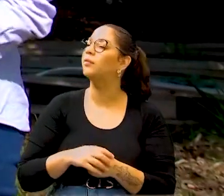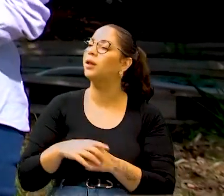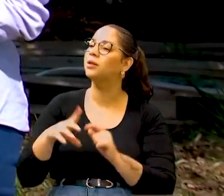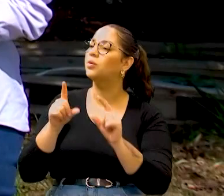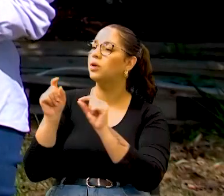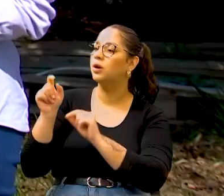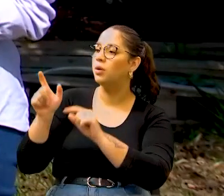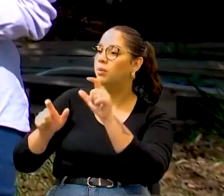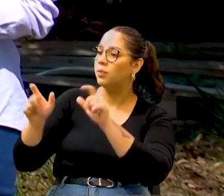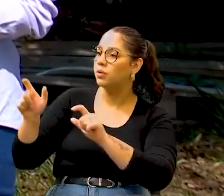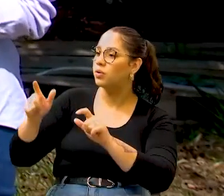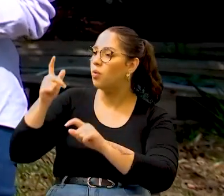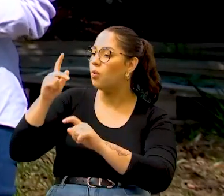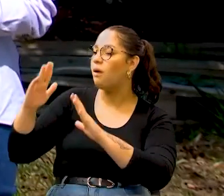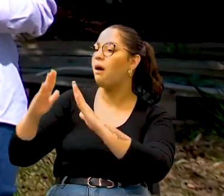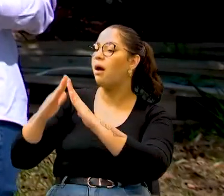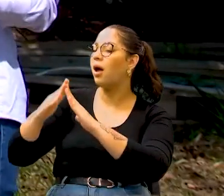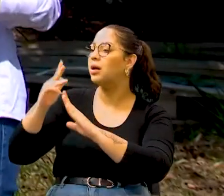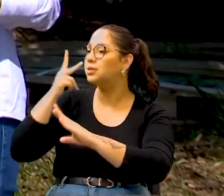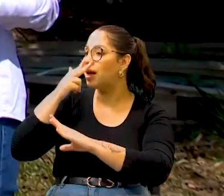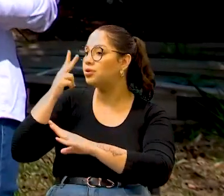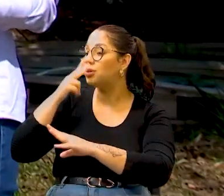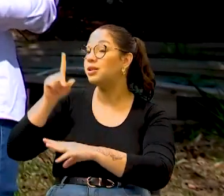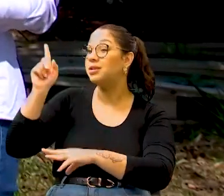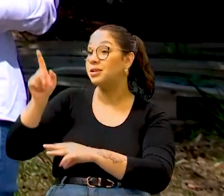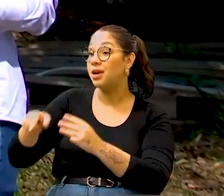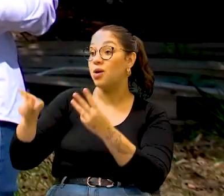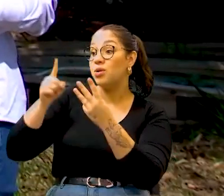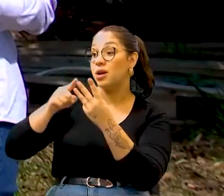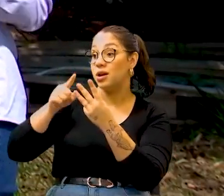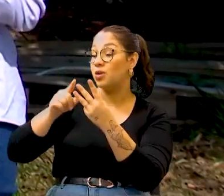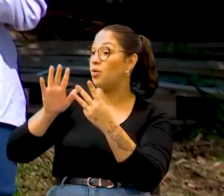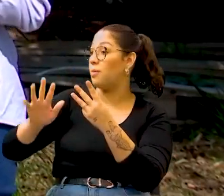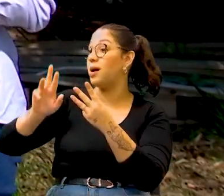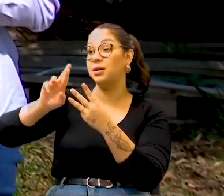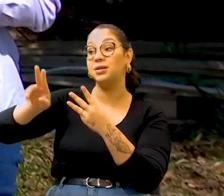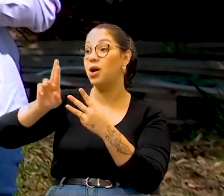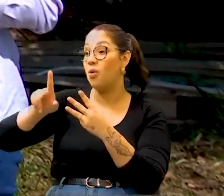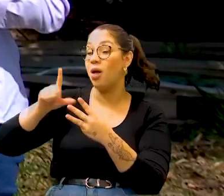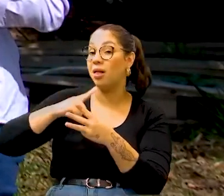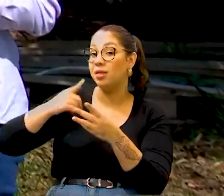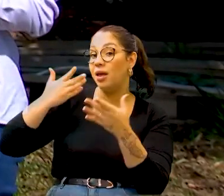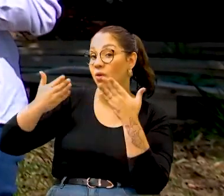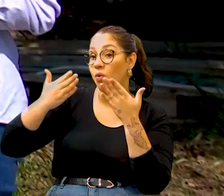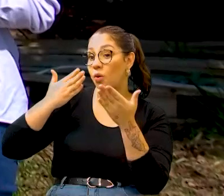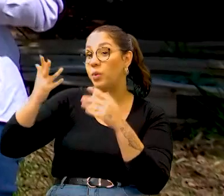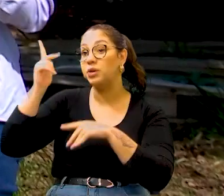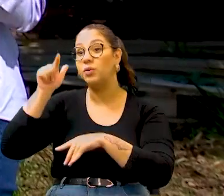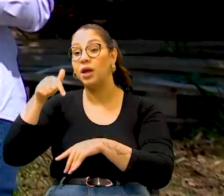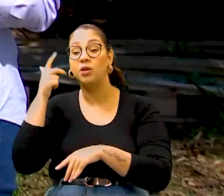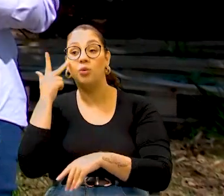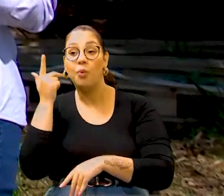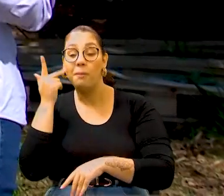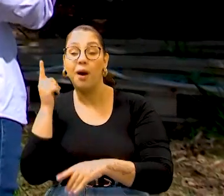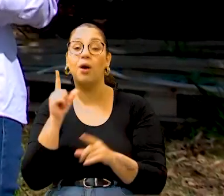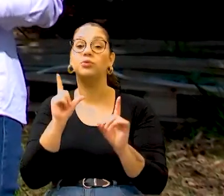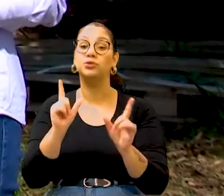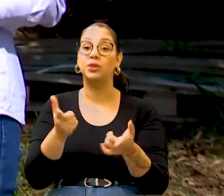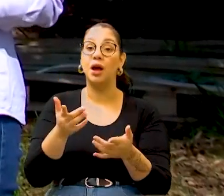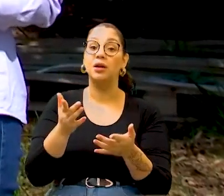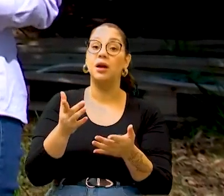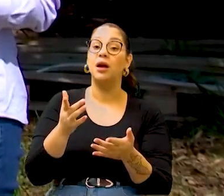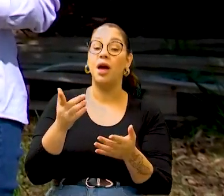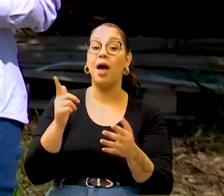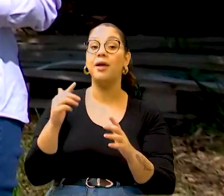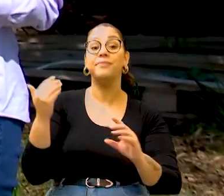Luísa, o que a pessoa pode estar achando de casa que é um lixo orgânico, mas na verdade não é? Tem alguma comparação mais